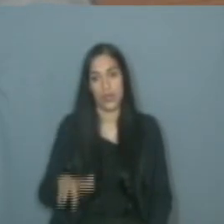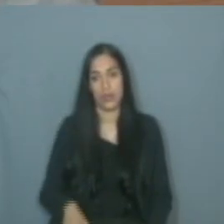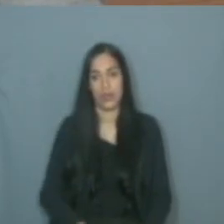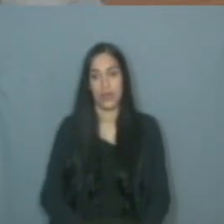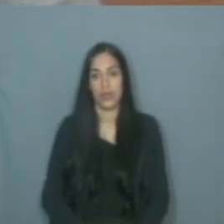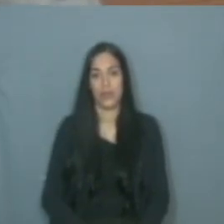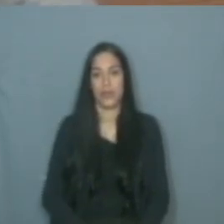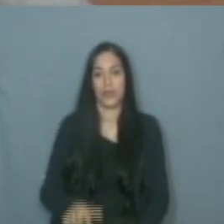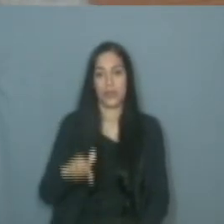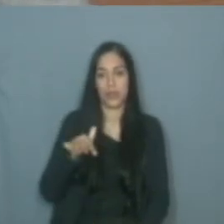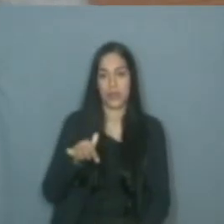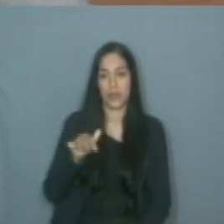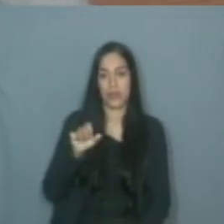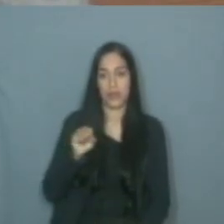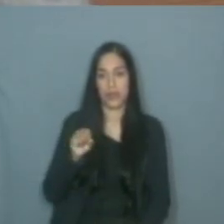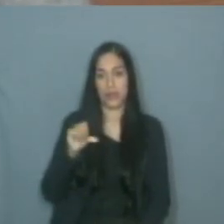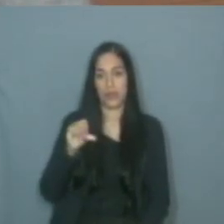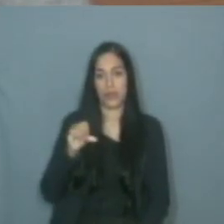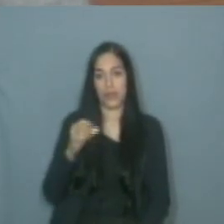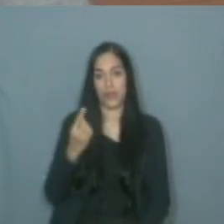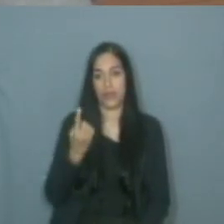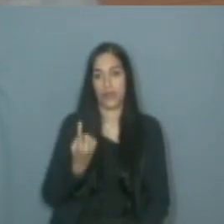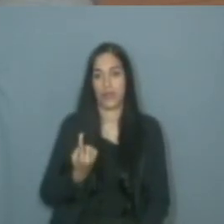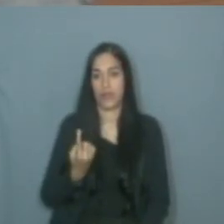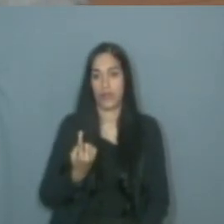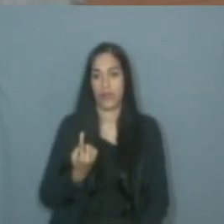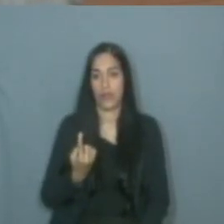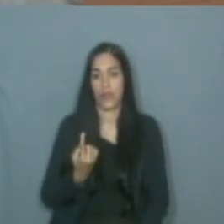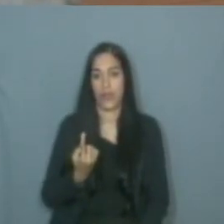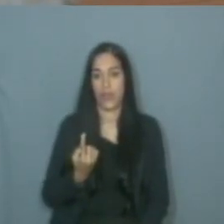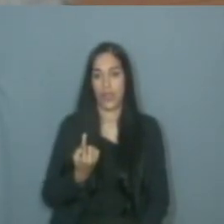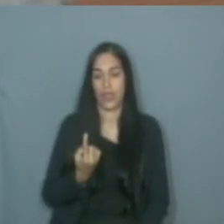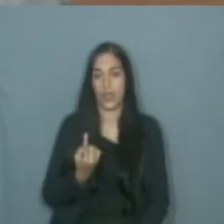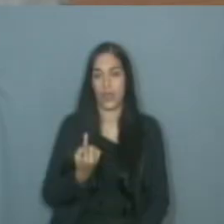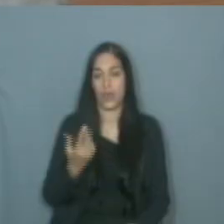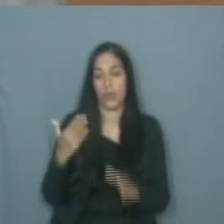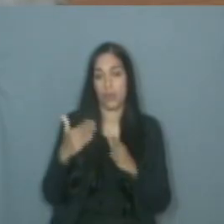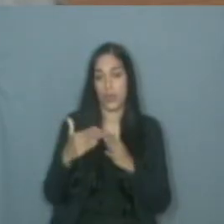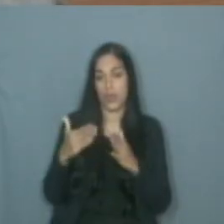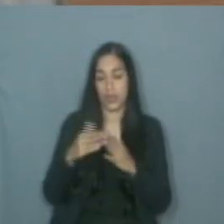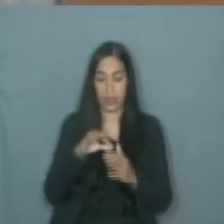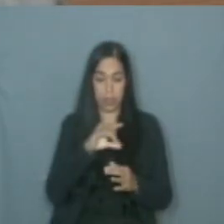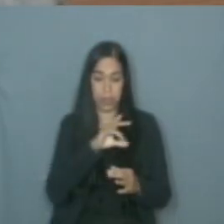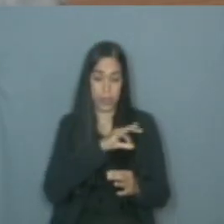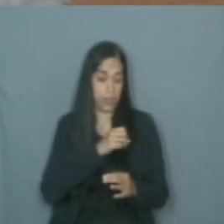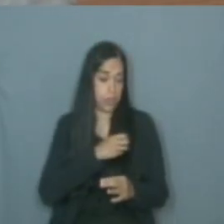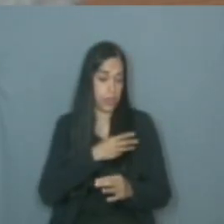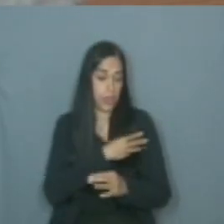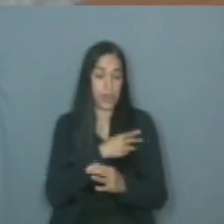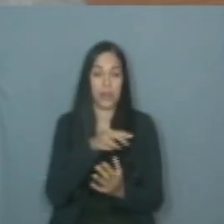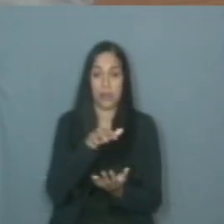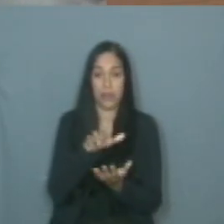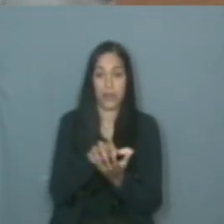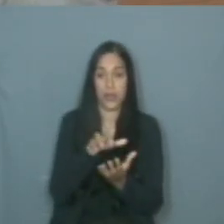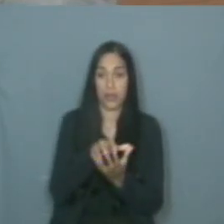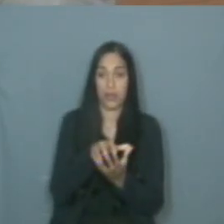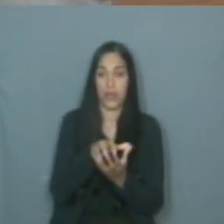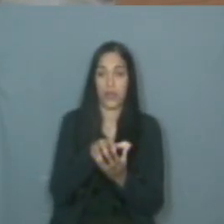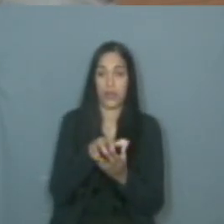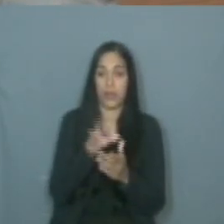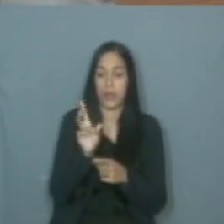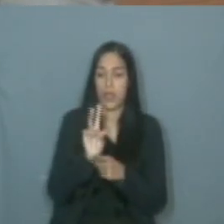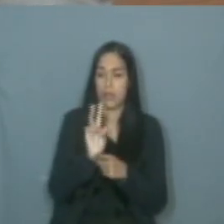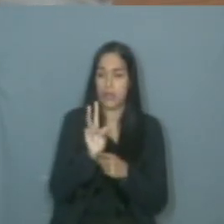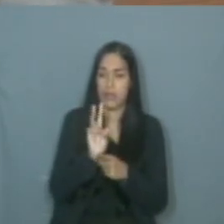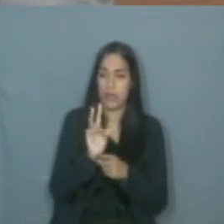o 7891, eu dirijo um apelo à Polícia Militar de Pernambuco para que se reforce o entorno da escola